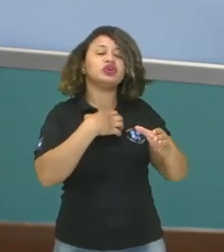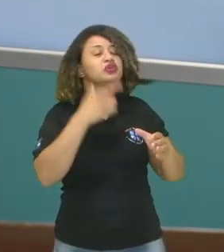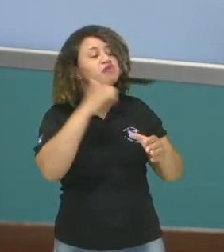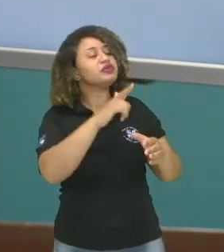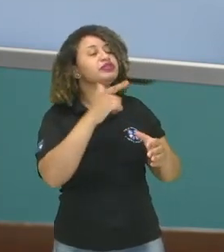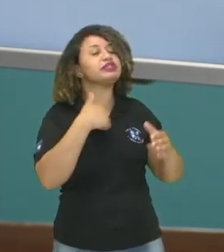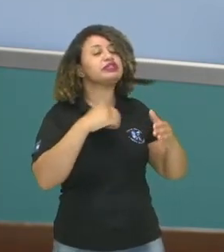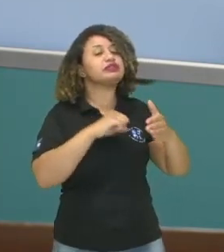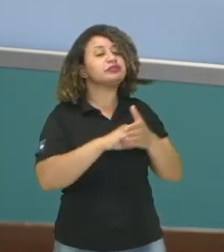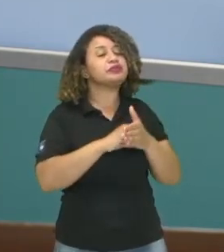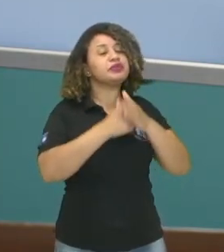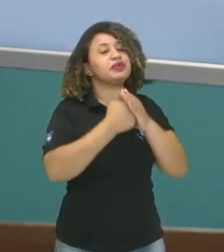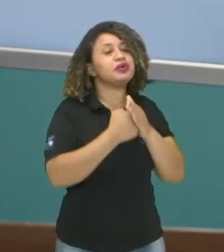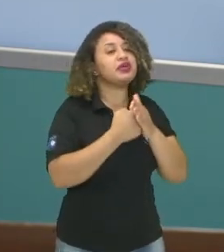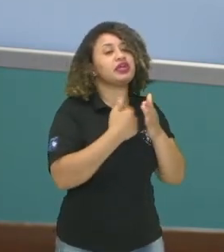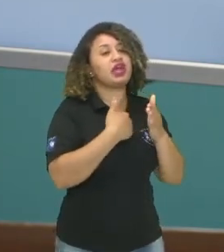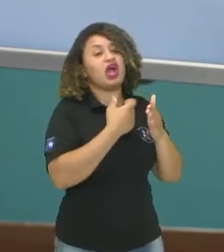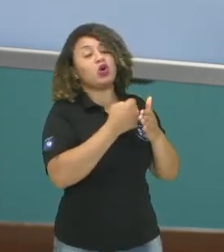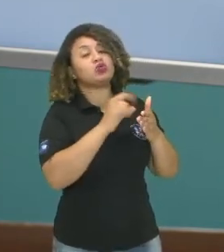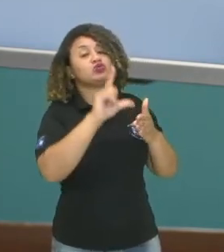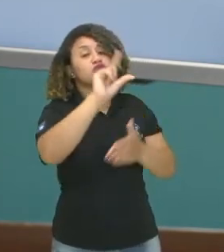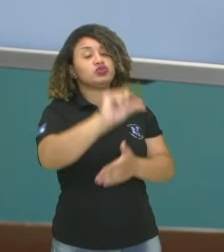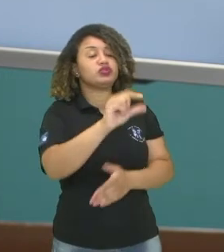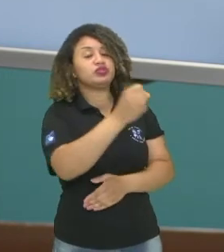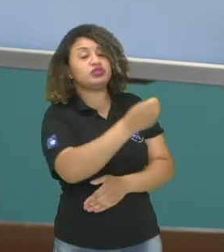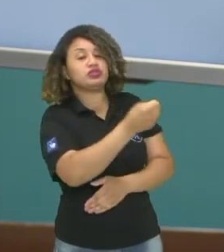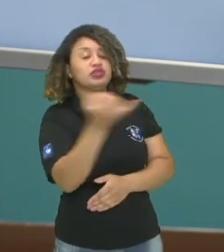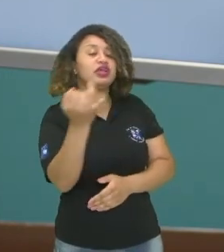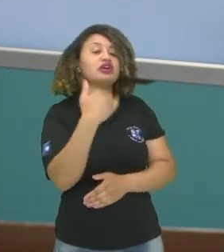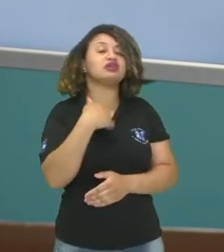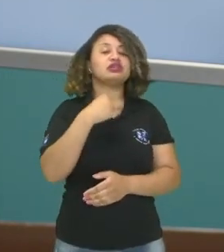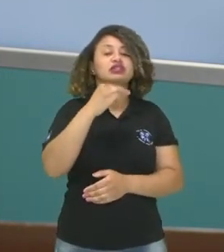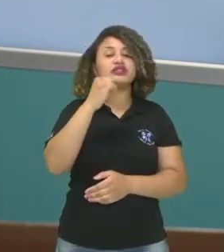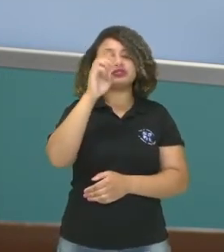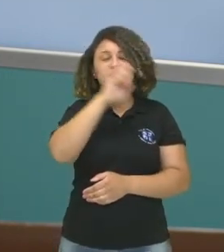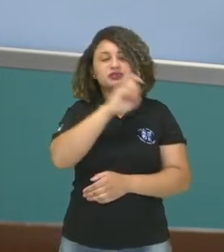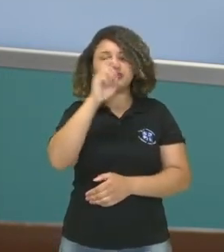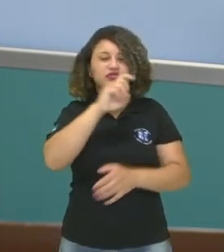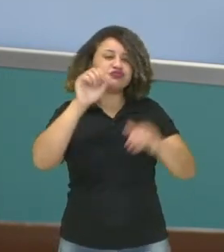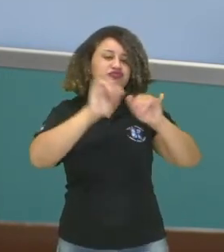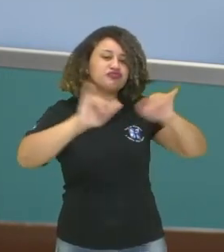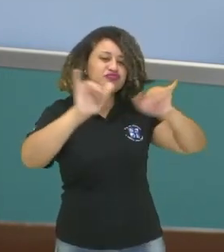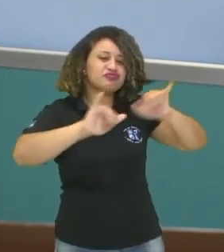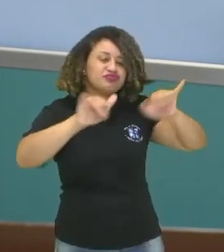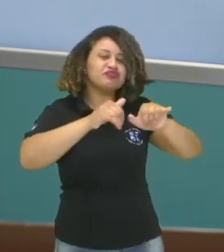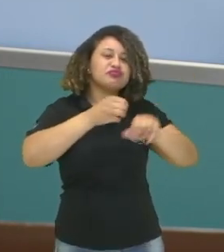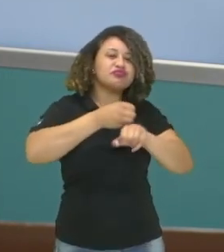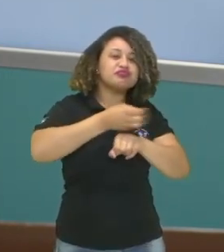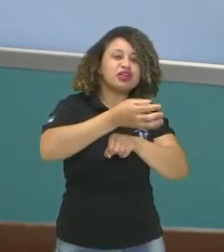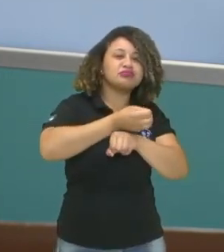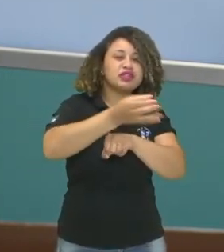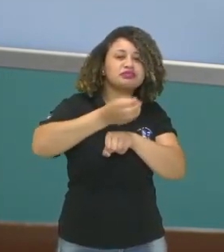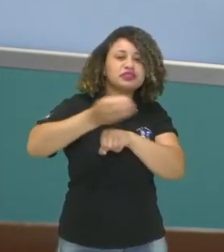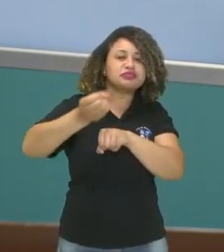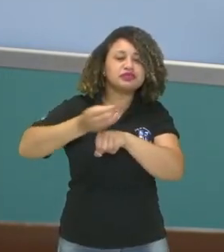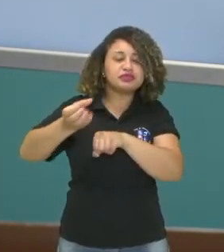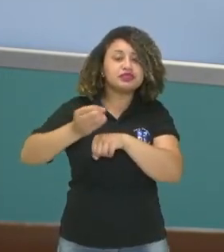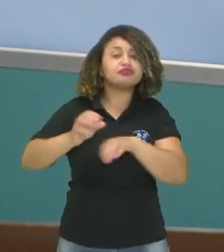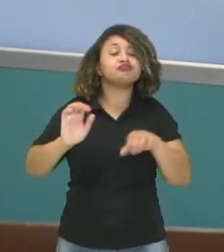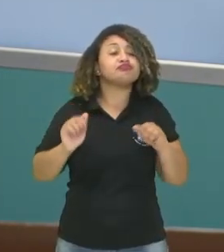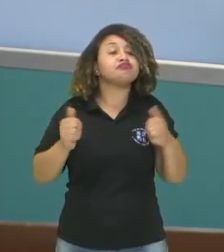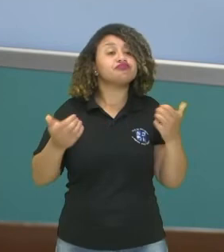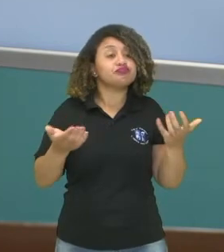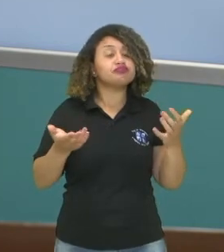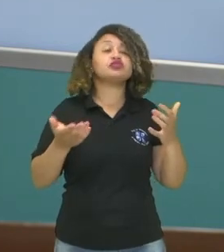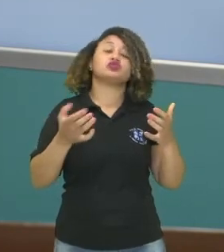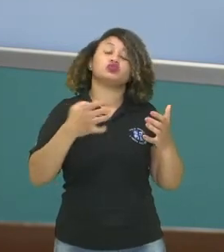tentar bloquear ou minimizar as mentiras que são propagadas, que são disseminadas. Então, conforme a